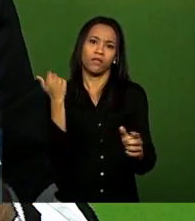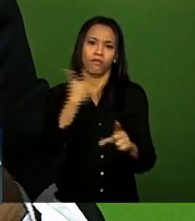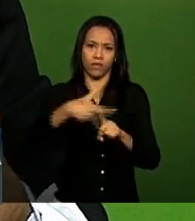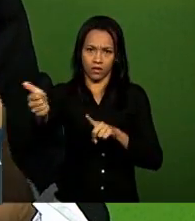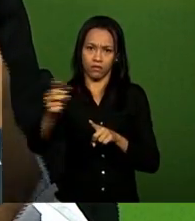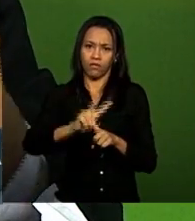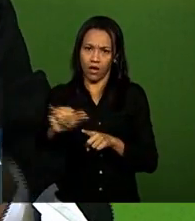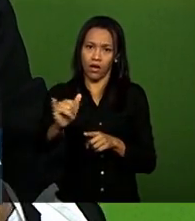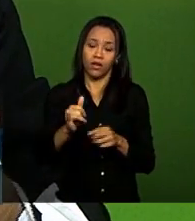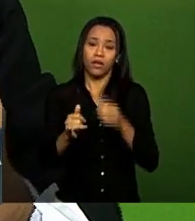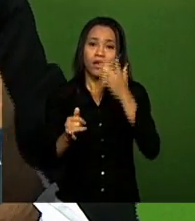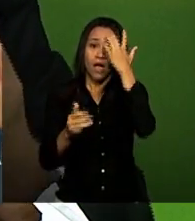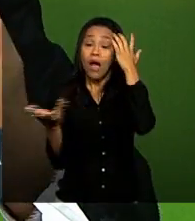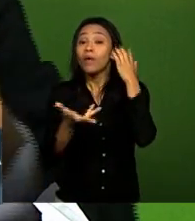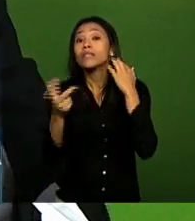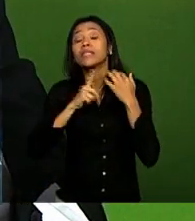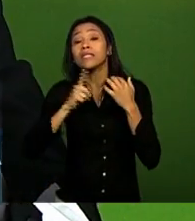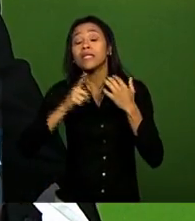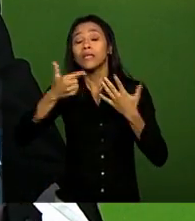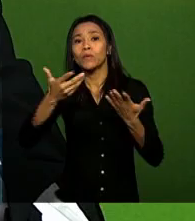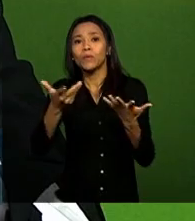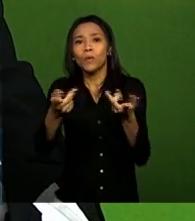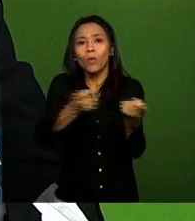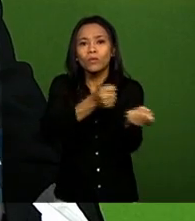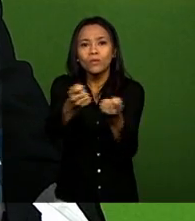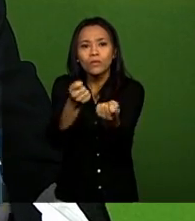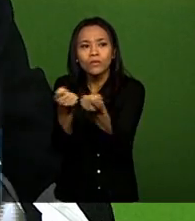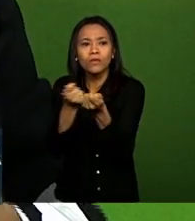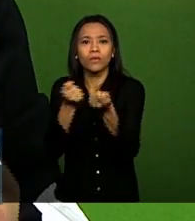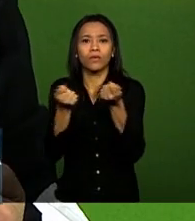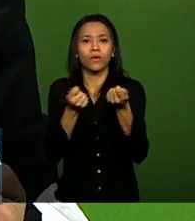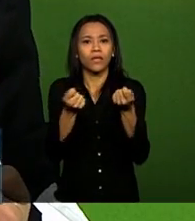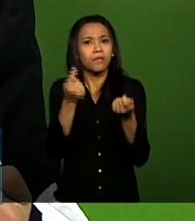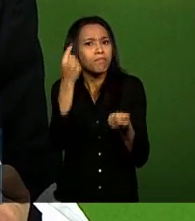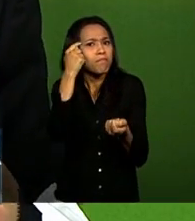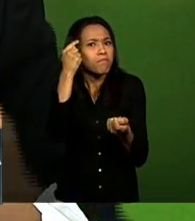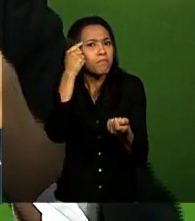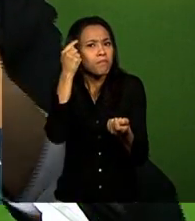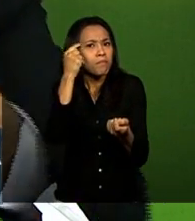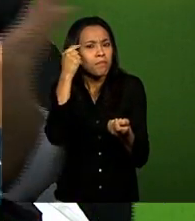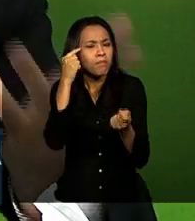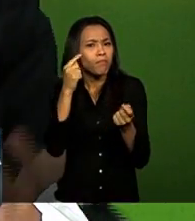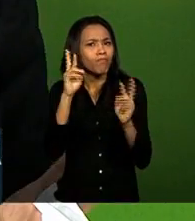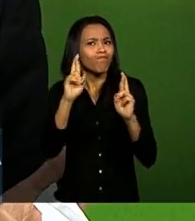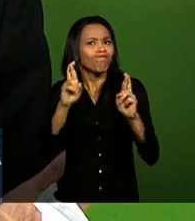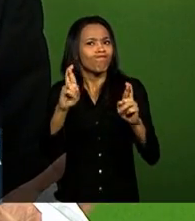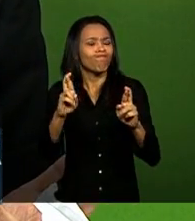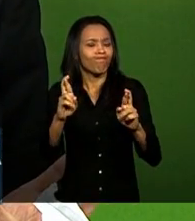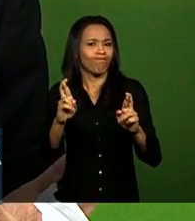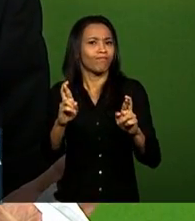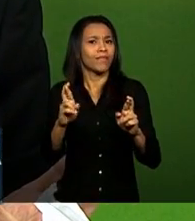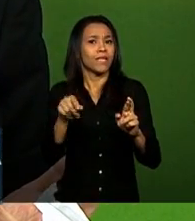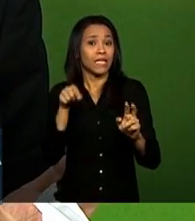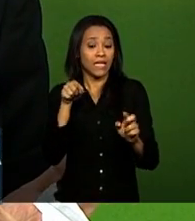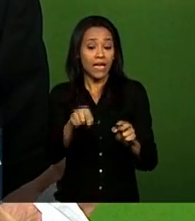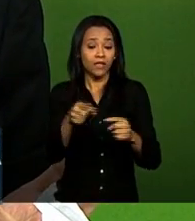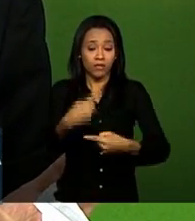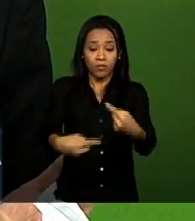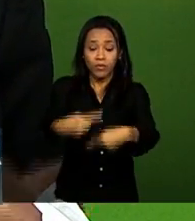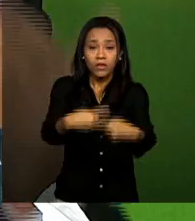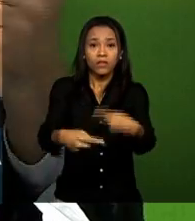equilíbrio positivo H um otimismo necessário para a afirmação de todas essas